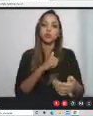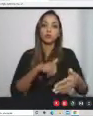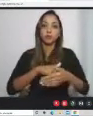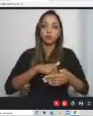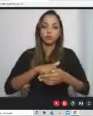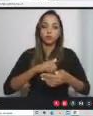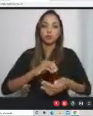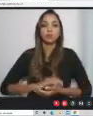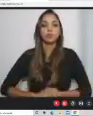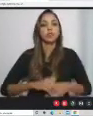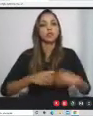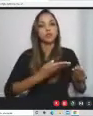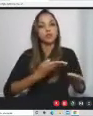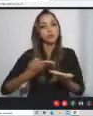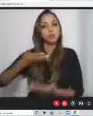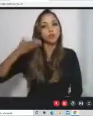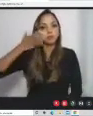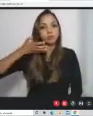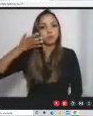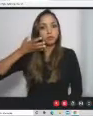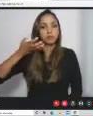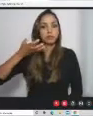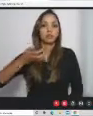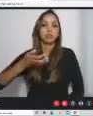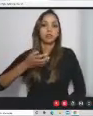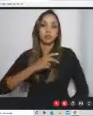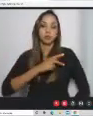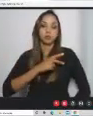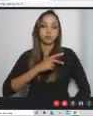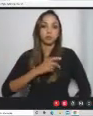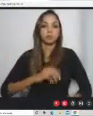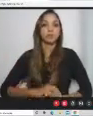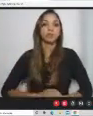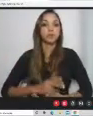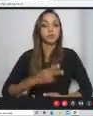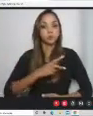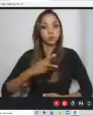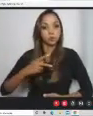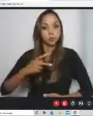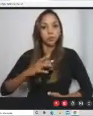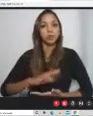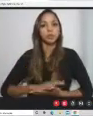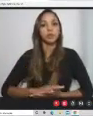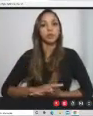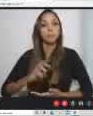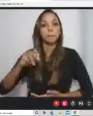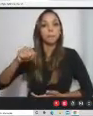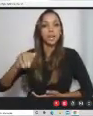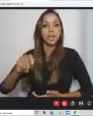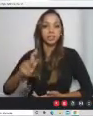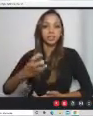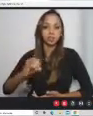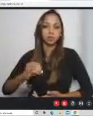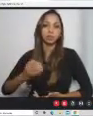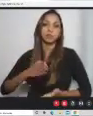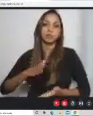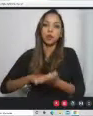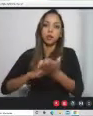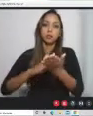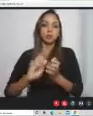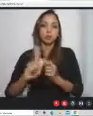Foi convidado para ocupar a tribuna o presidente Marquinho da Climep. Ele parabenizou o Gustavo Negócio pela